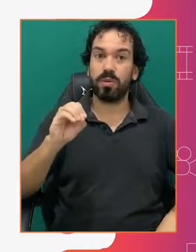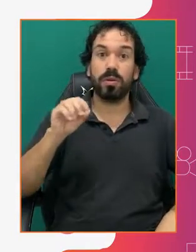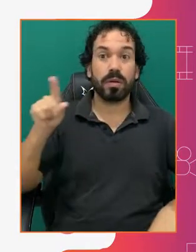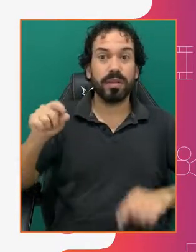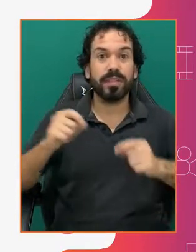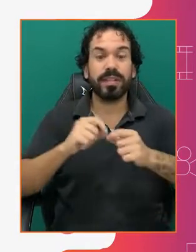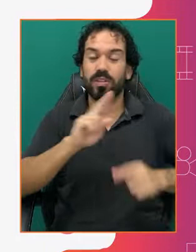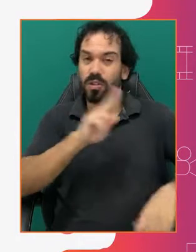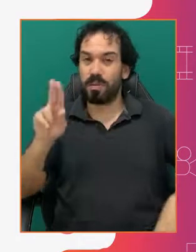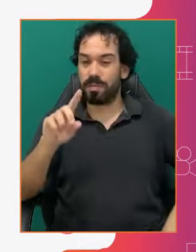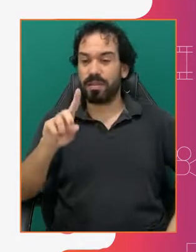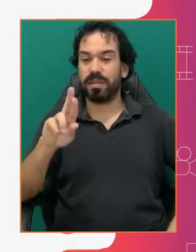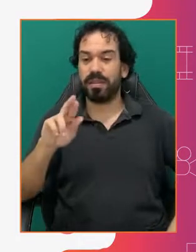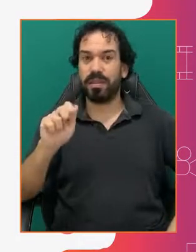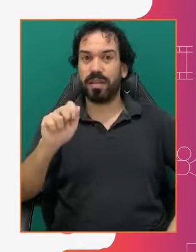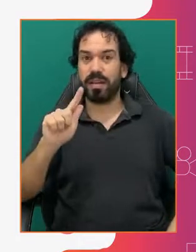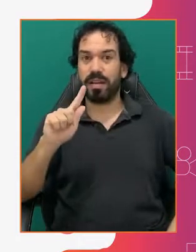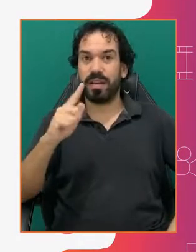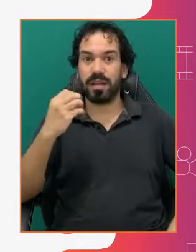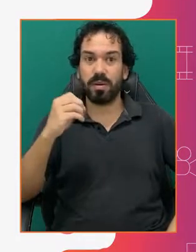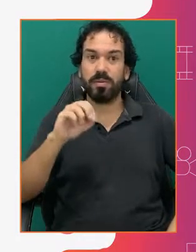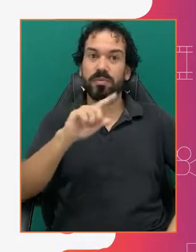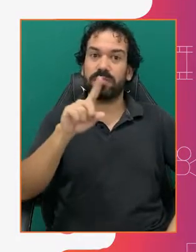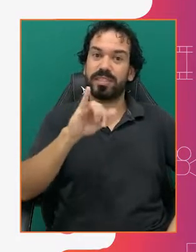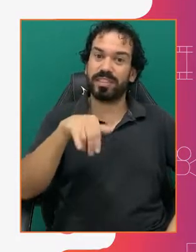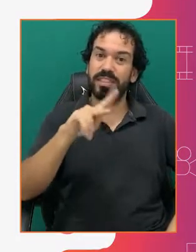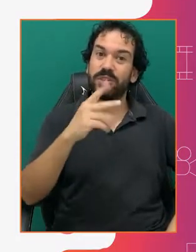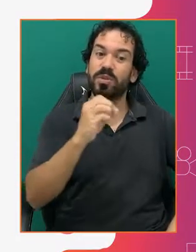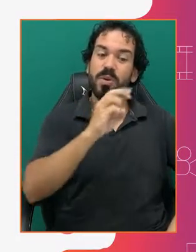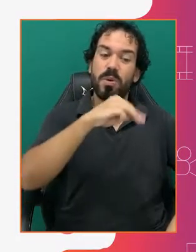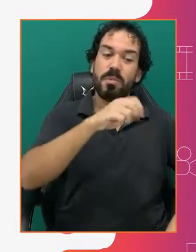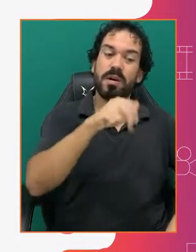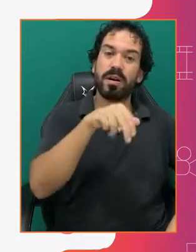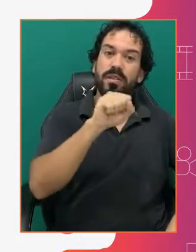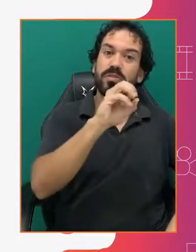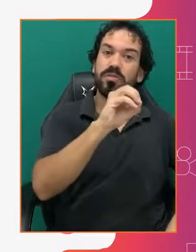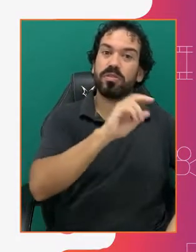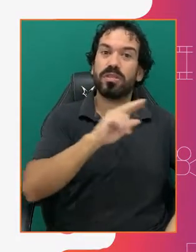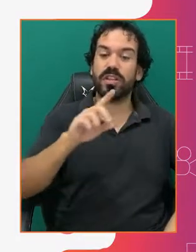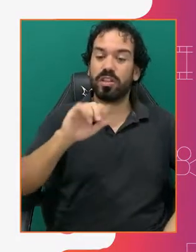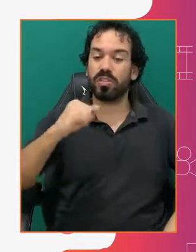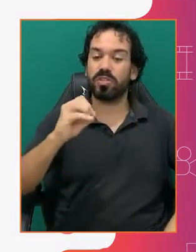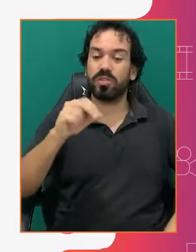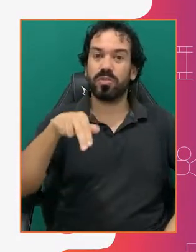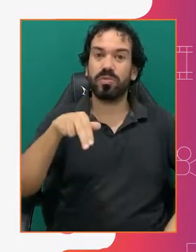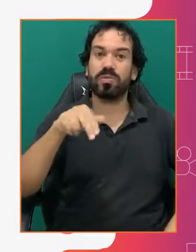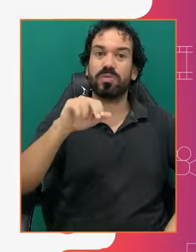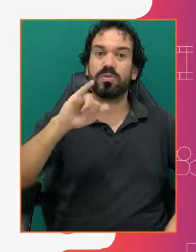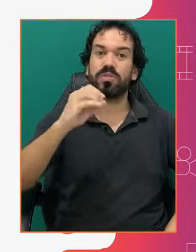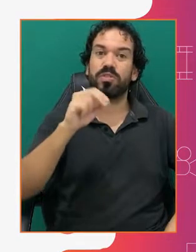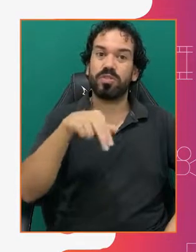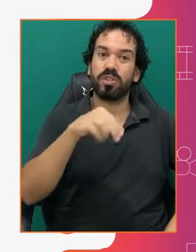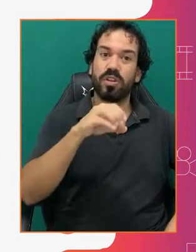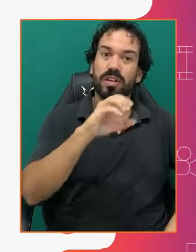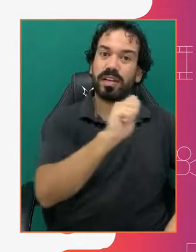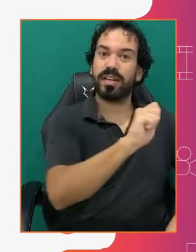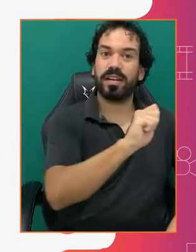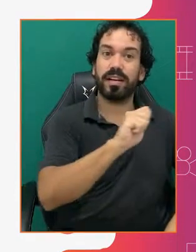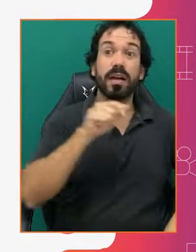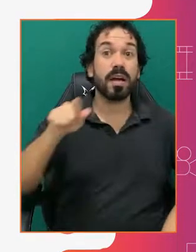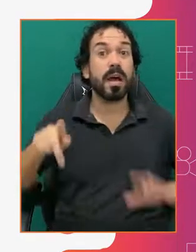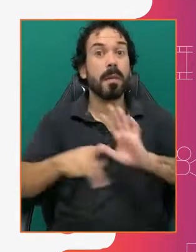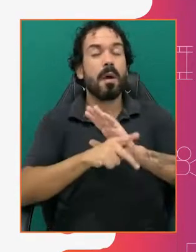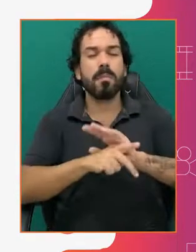curta O Dragãozinho Manso João Joca. Foi um trabalho experimental que conta a história de um dragão que se